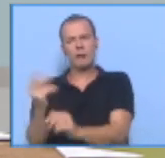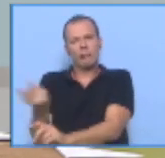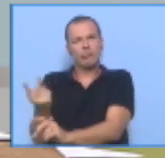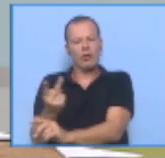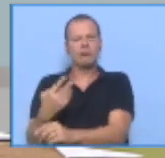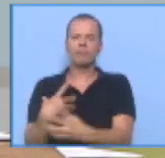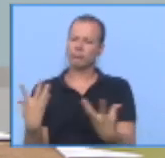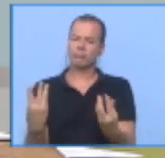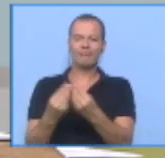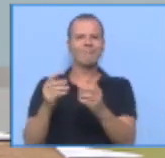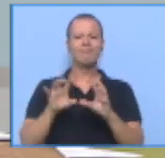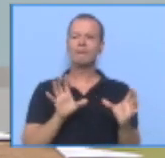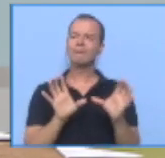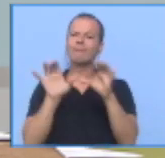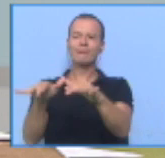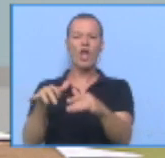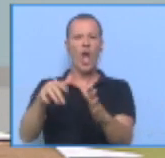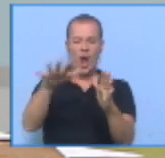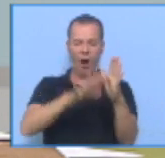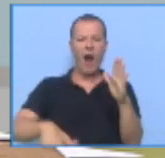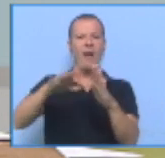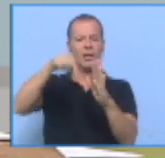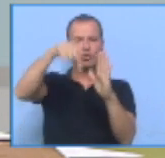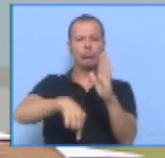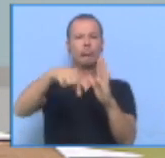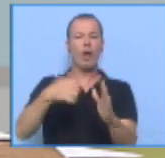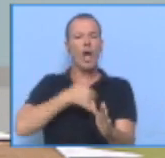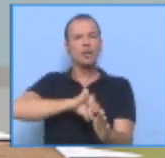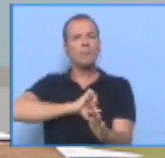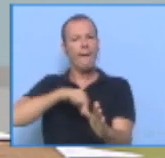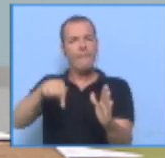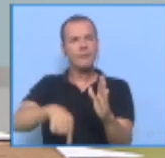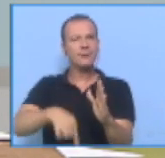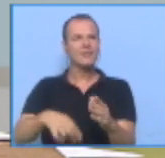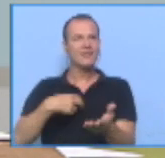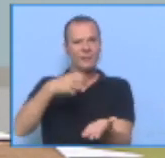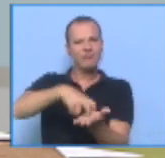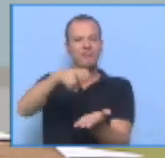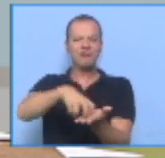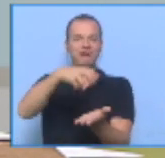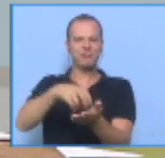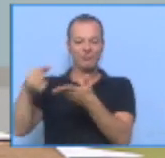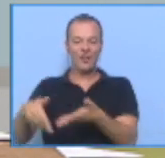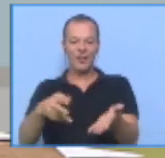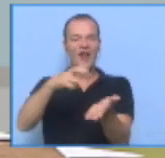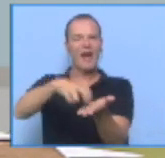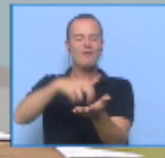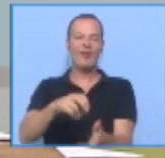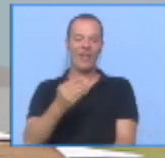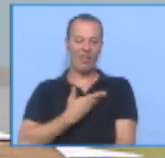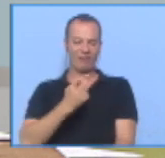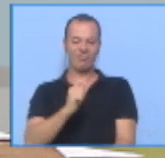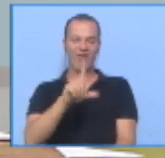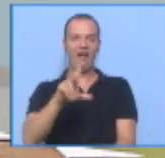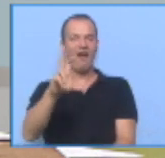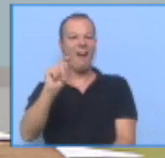ir conhecer Ronda, ali no sul de Espanha. Foi muito interessante fazer o famoso Caminito del Rei, não é? Já considerado